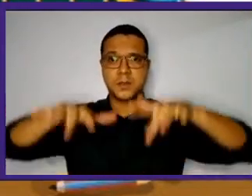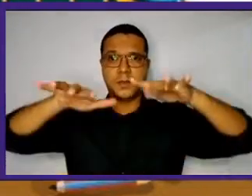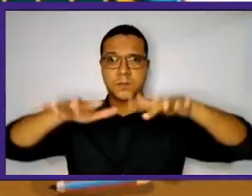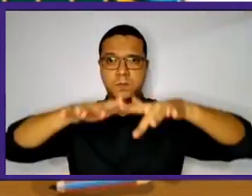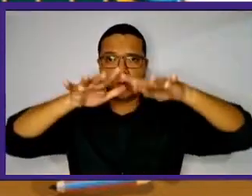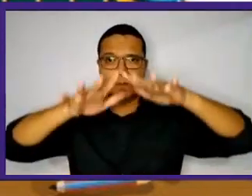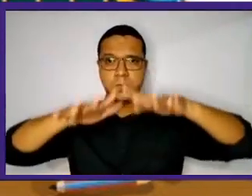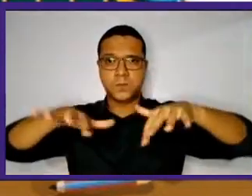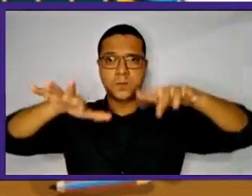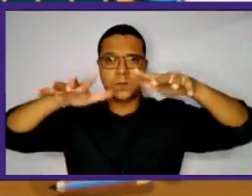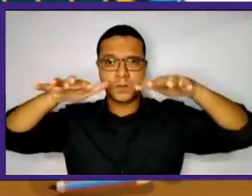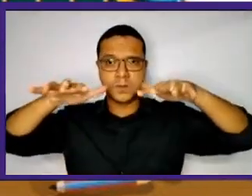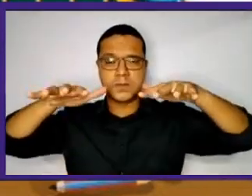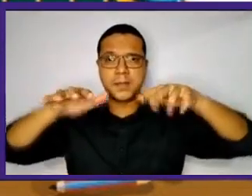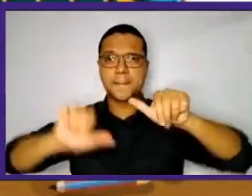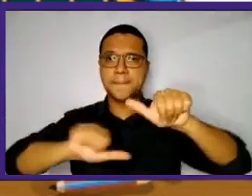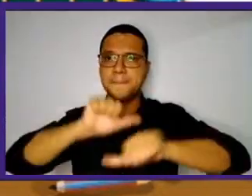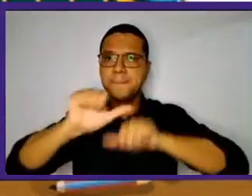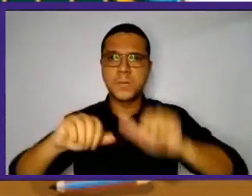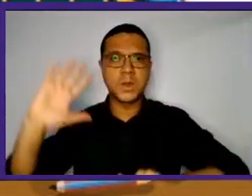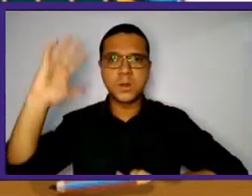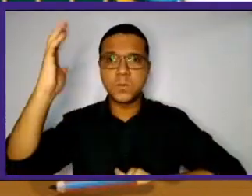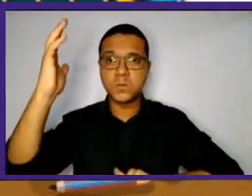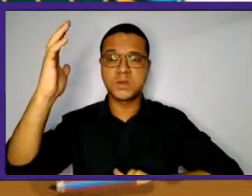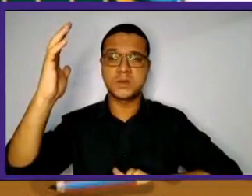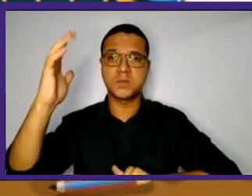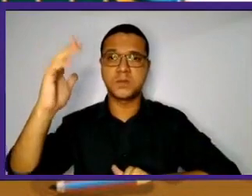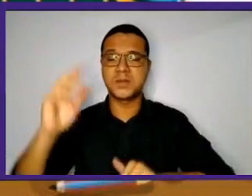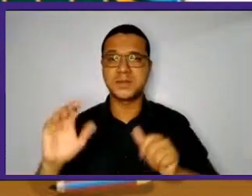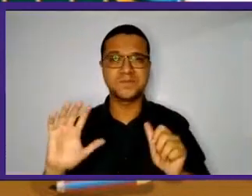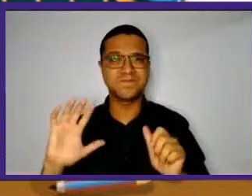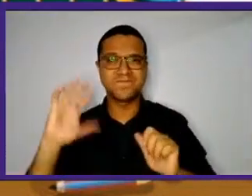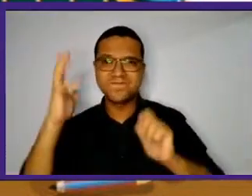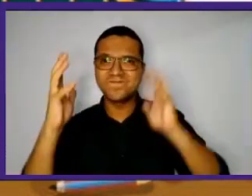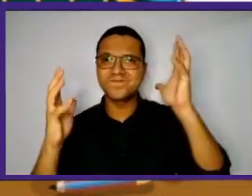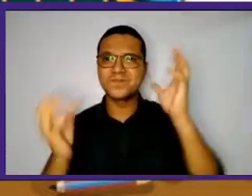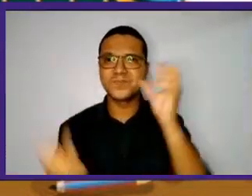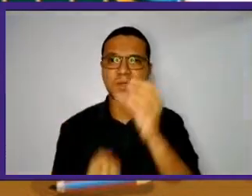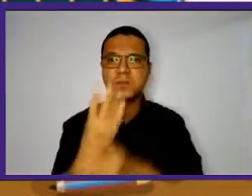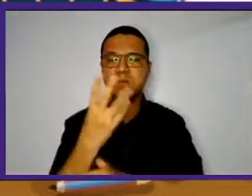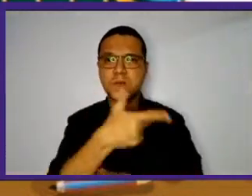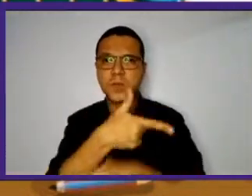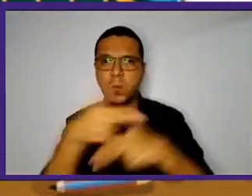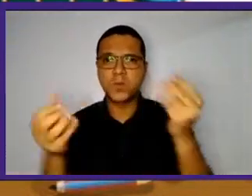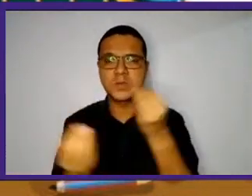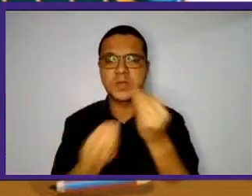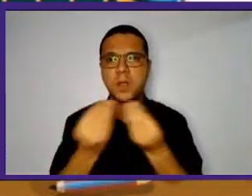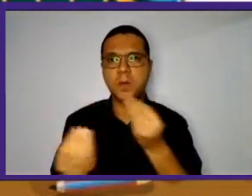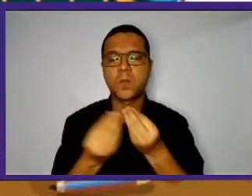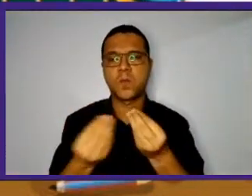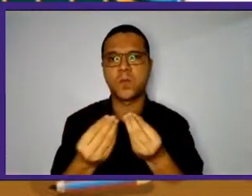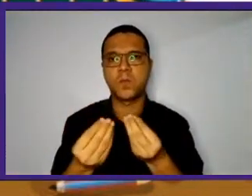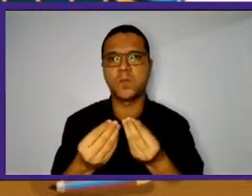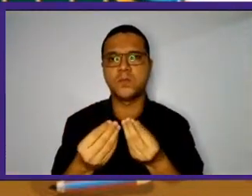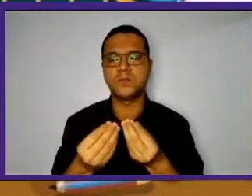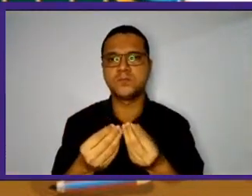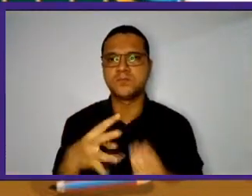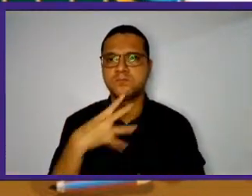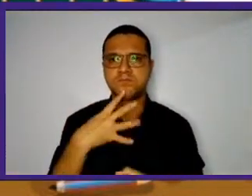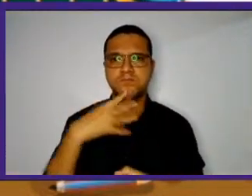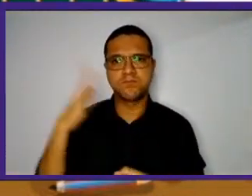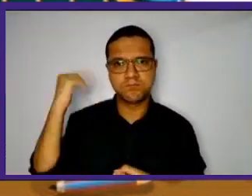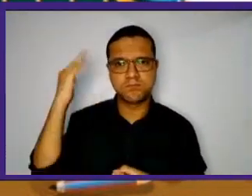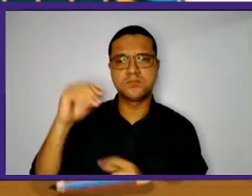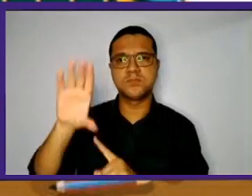alta, muda-se todo aquele clima e acontecem fenômenos que, como por exemplo, há um fenômeno